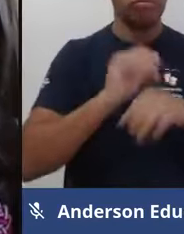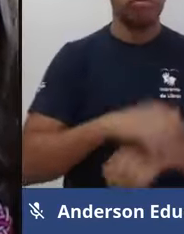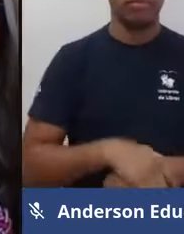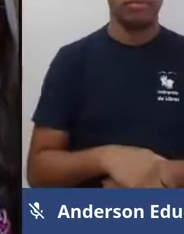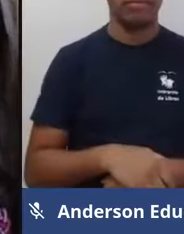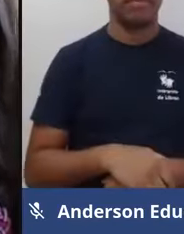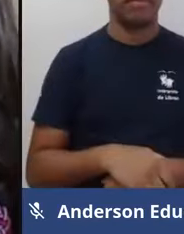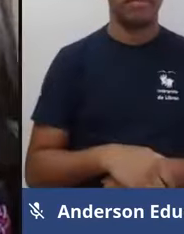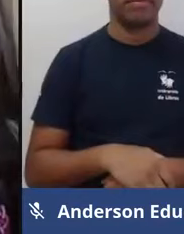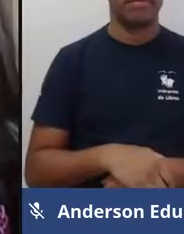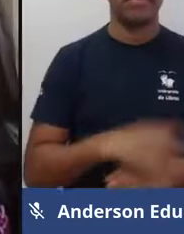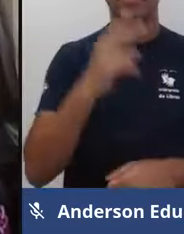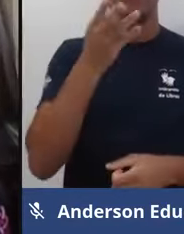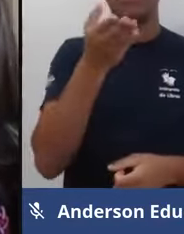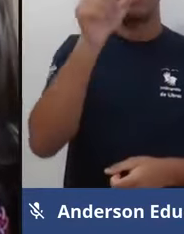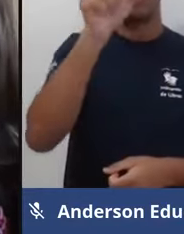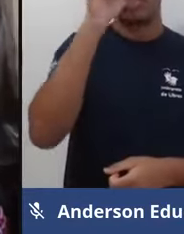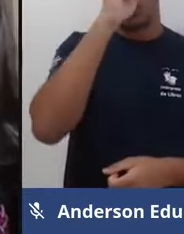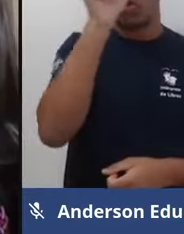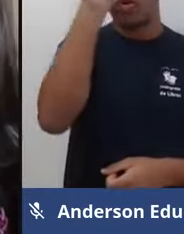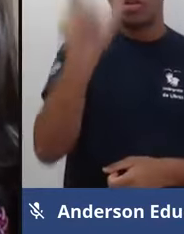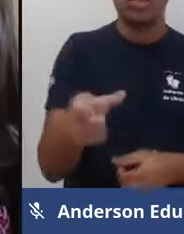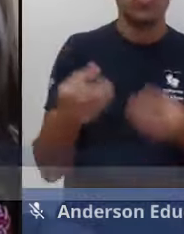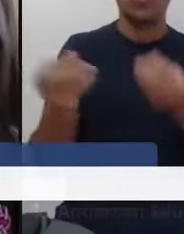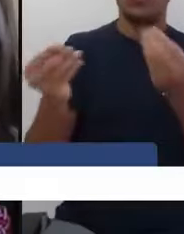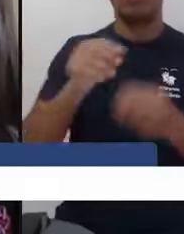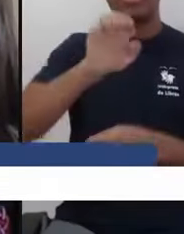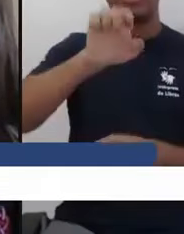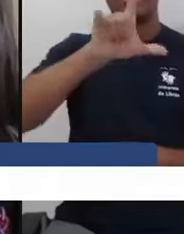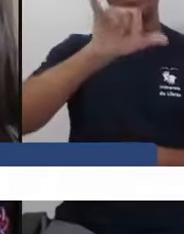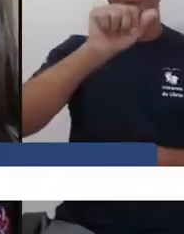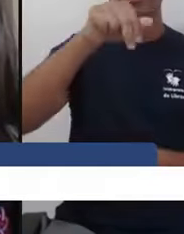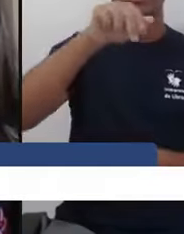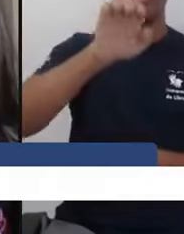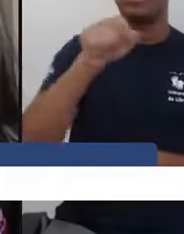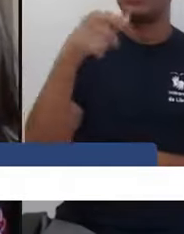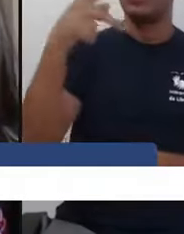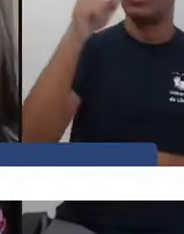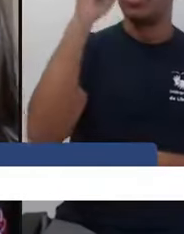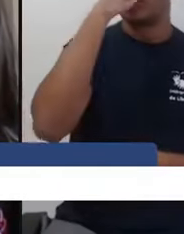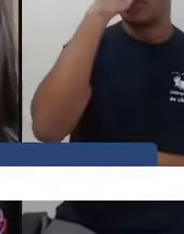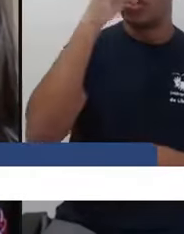Quem você é, né? Queria que você contasse, Eliane, para